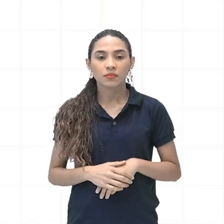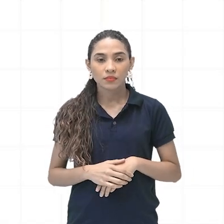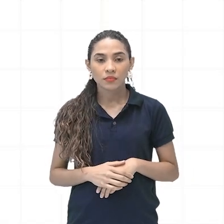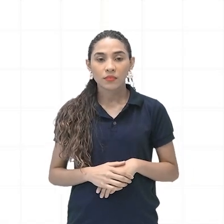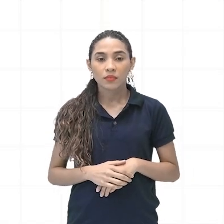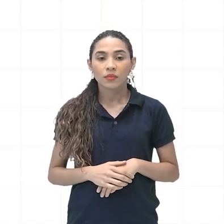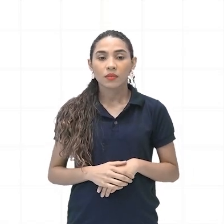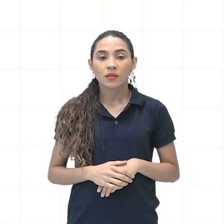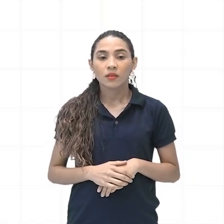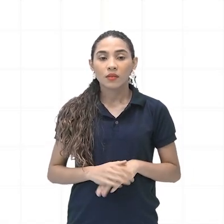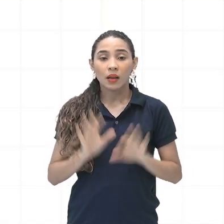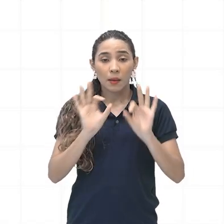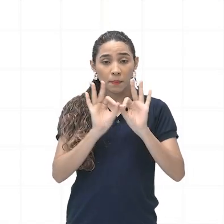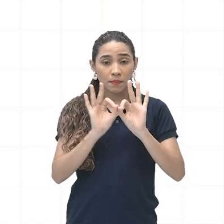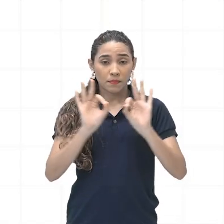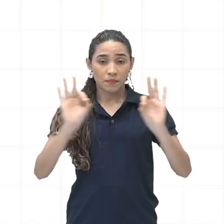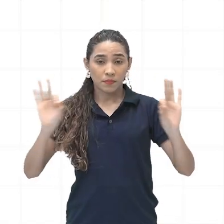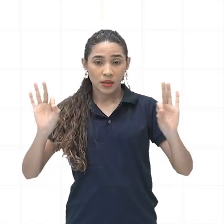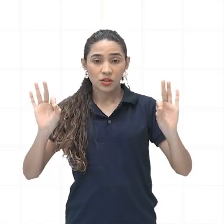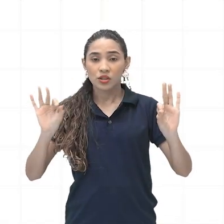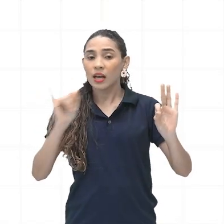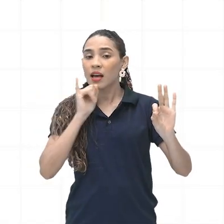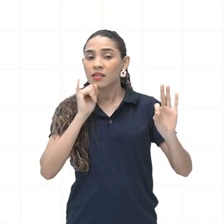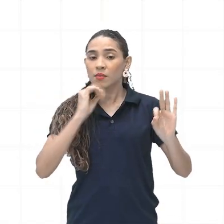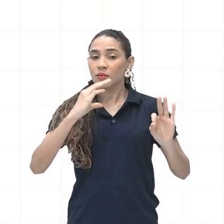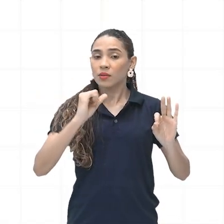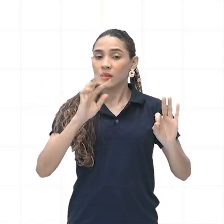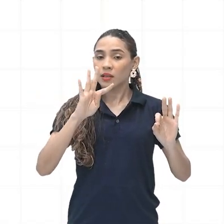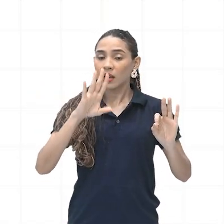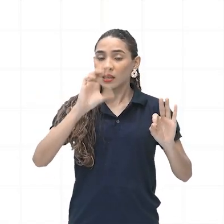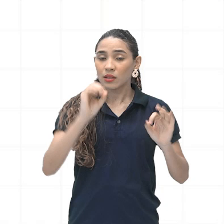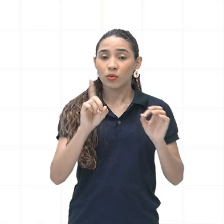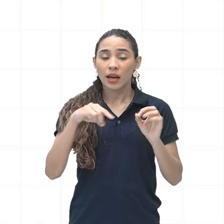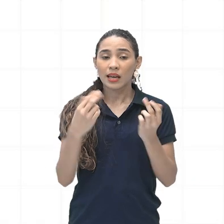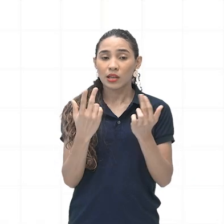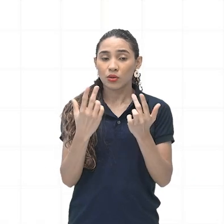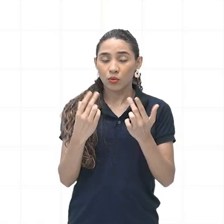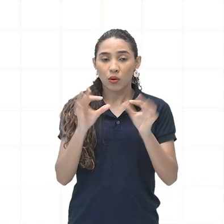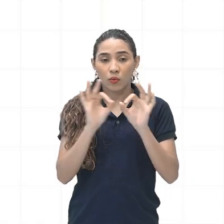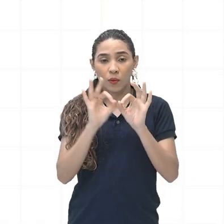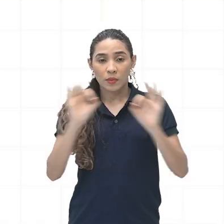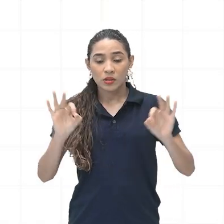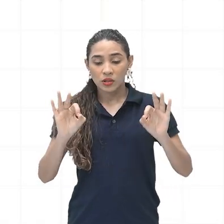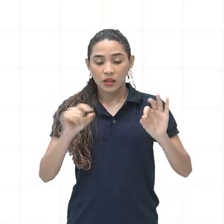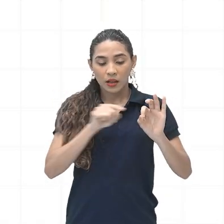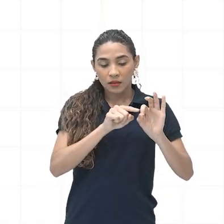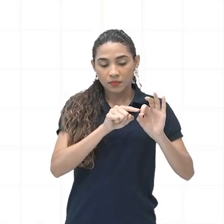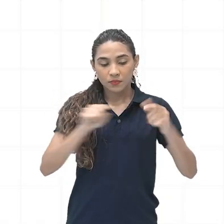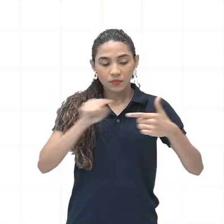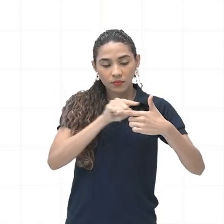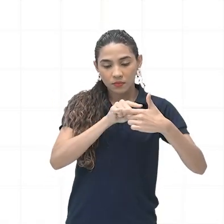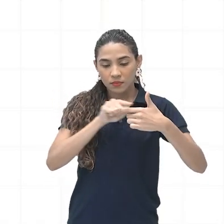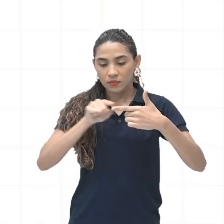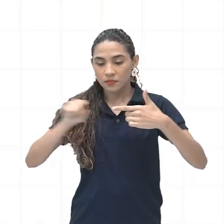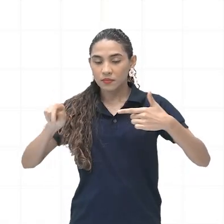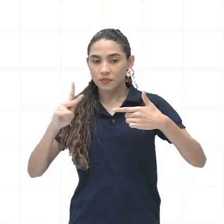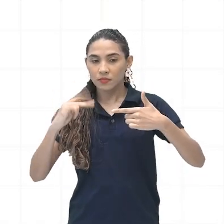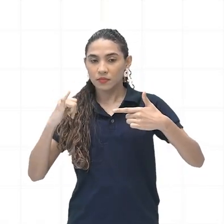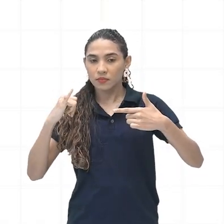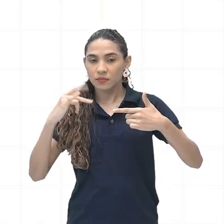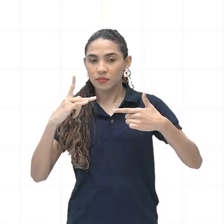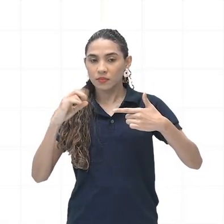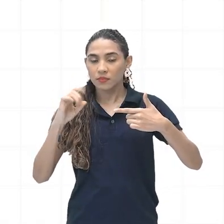o quadrado da medida de um cateto é igual ao produto da medida da hipotenusa pela medida